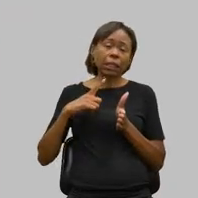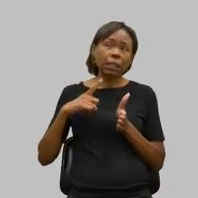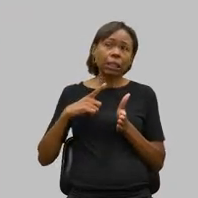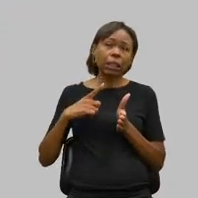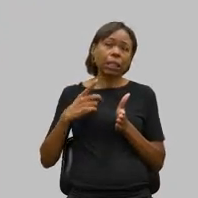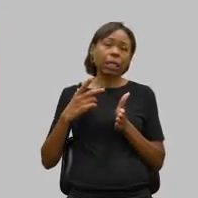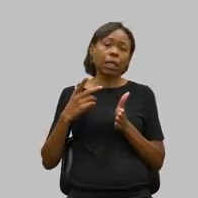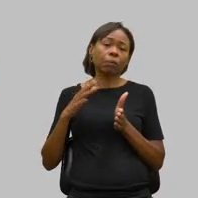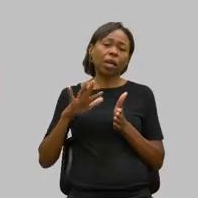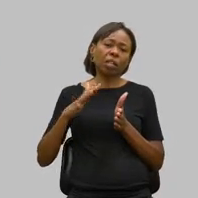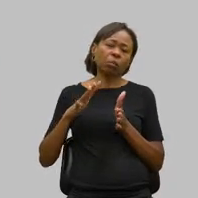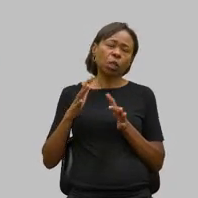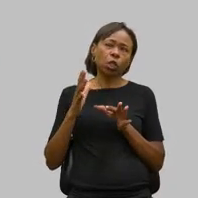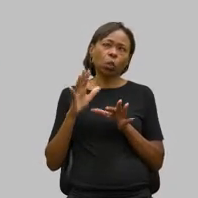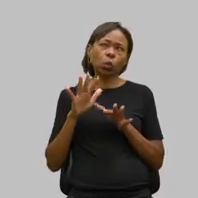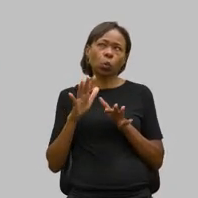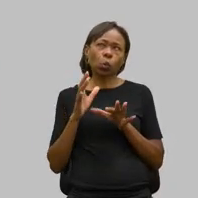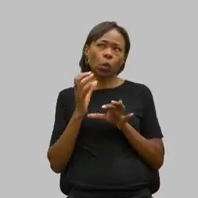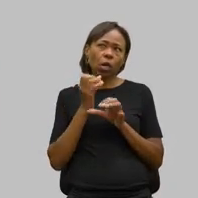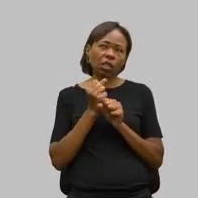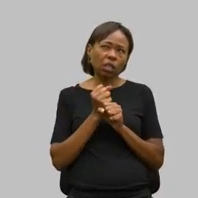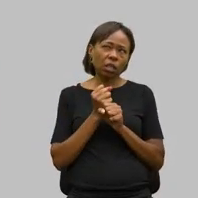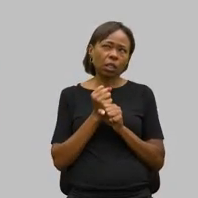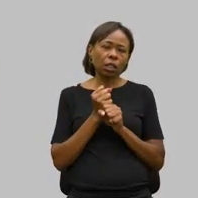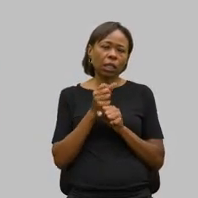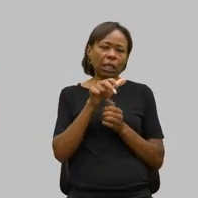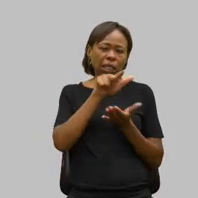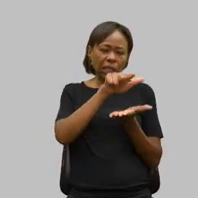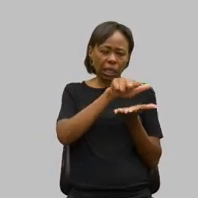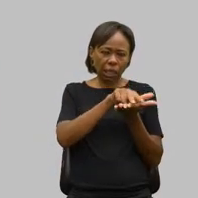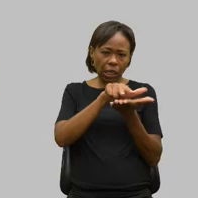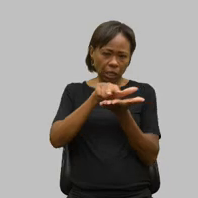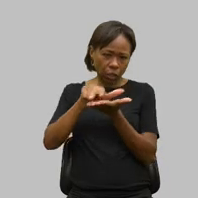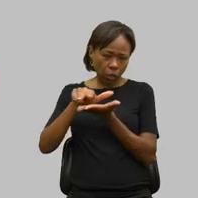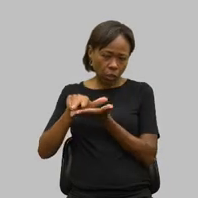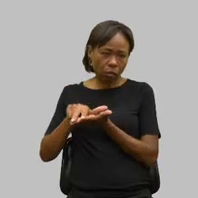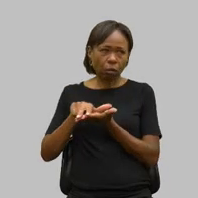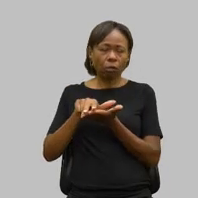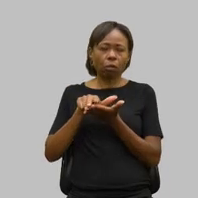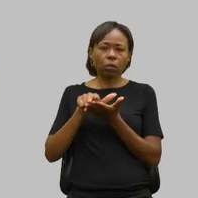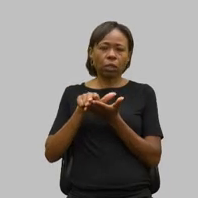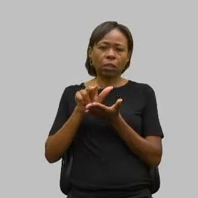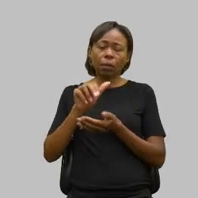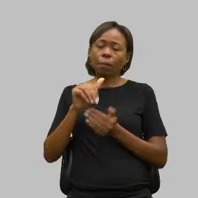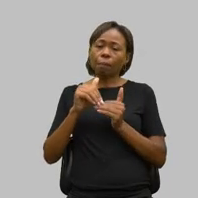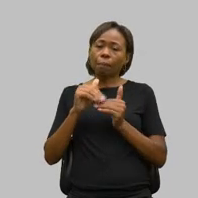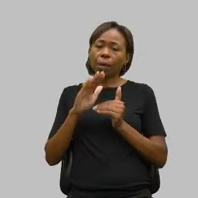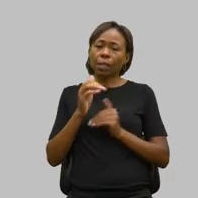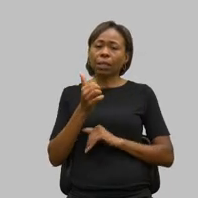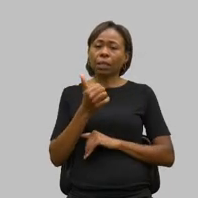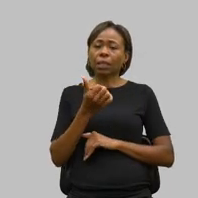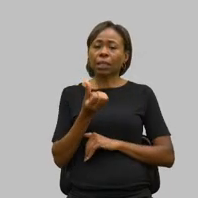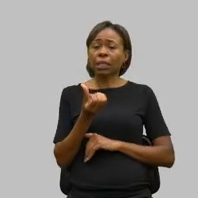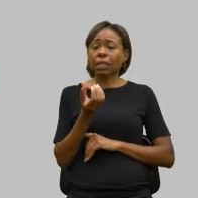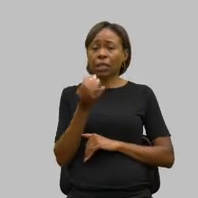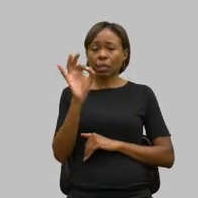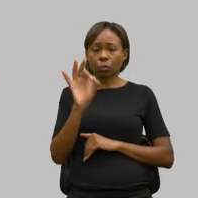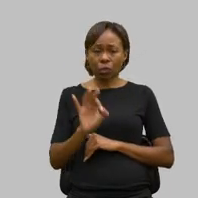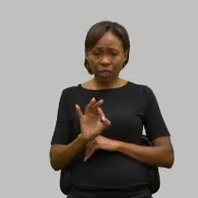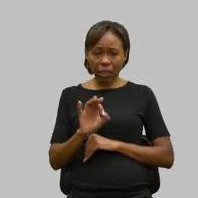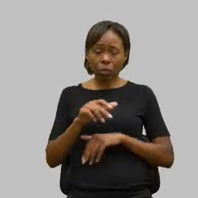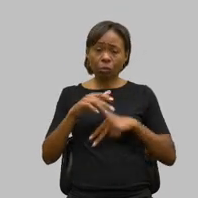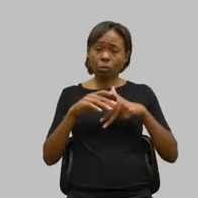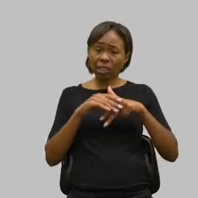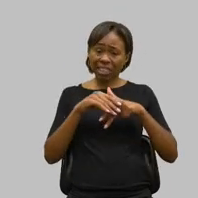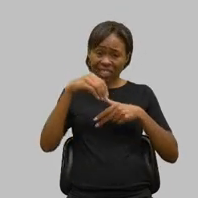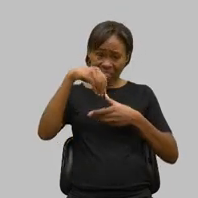calculado, que é o ICSAP, Internações Sensíveis à Atenção Primária. Geralmente, é mais de 60% dos pacientes que ficam dentro de hospitais, eles não